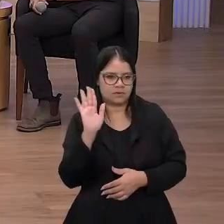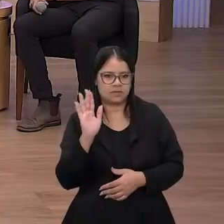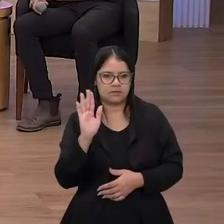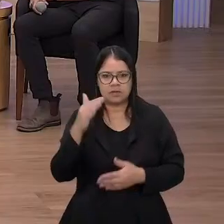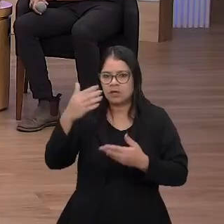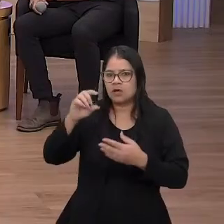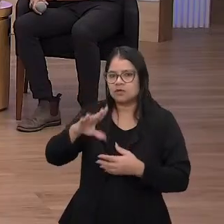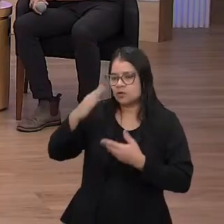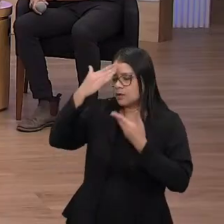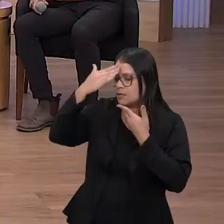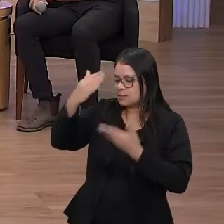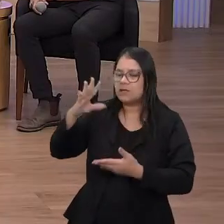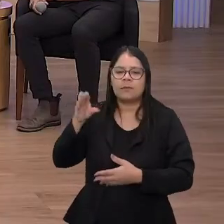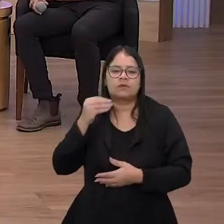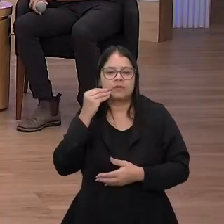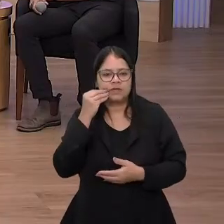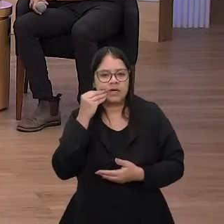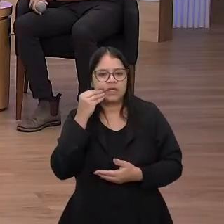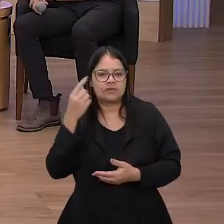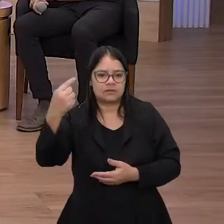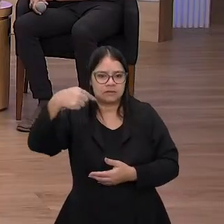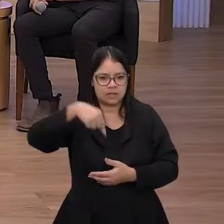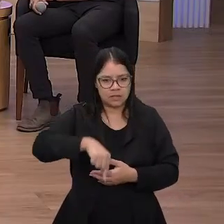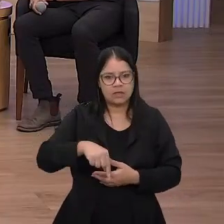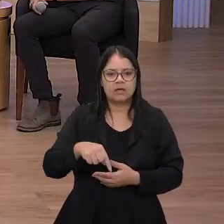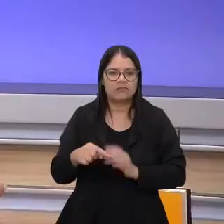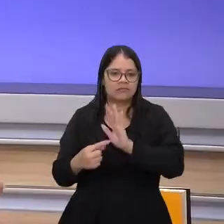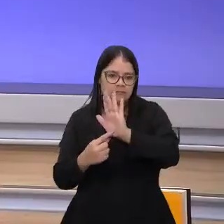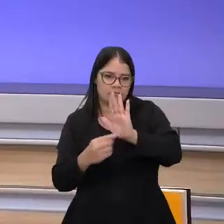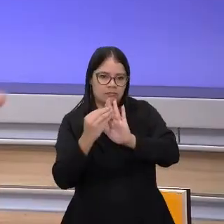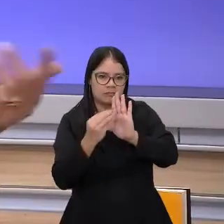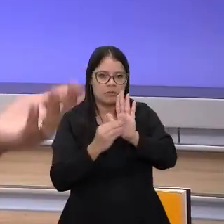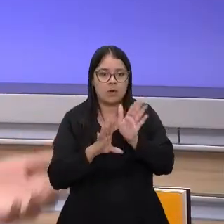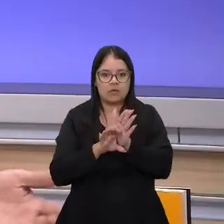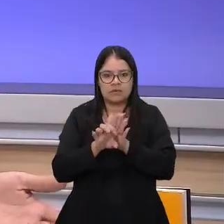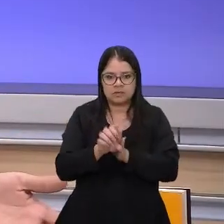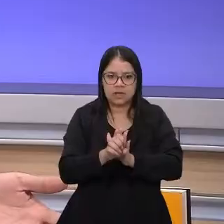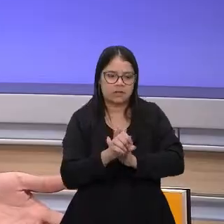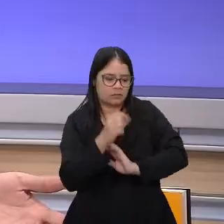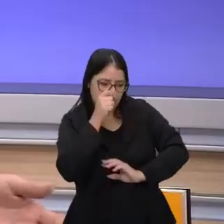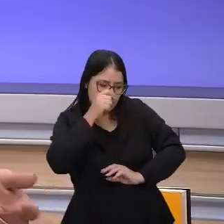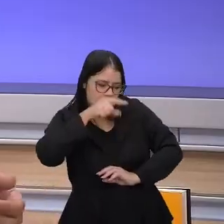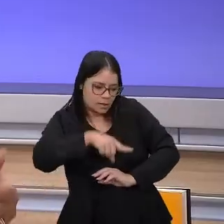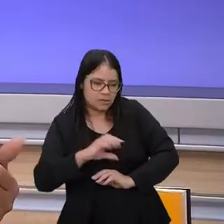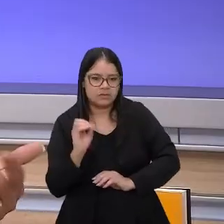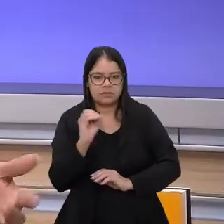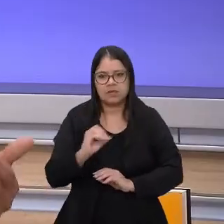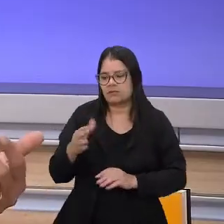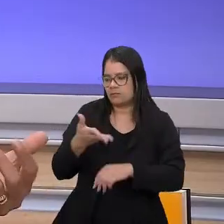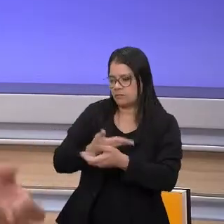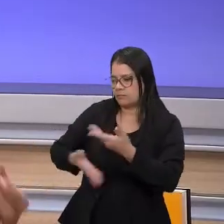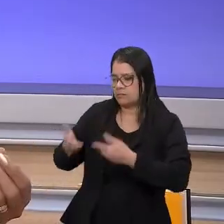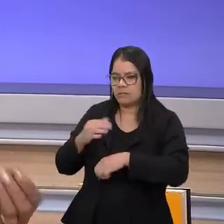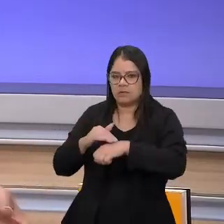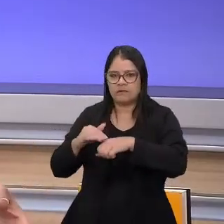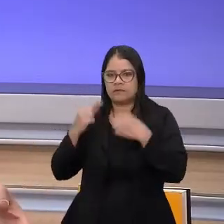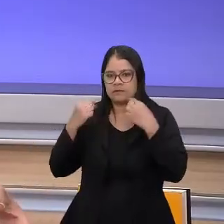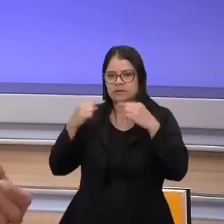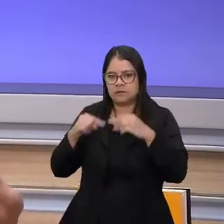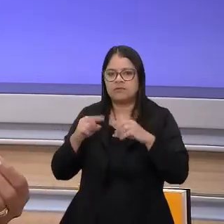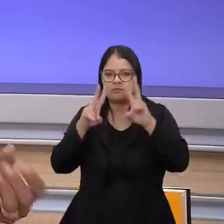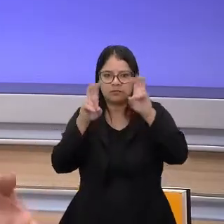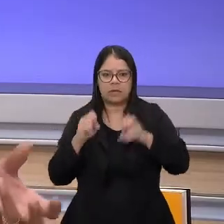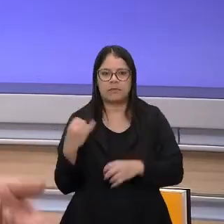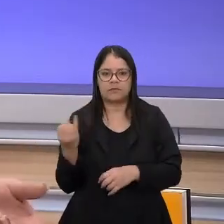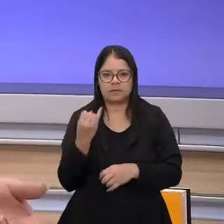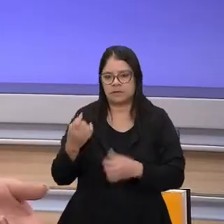Somente agradecer a oportunidade de estarmos aqui, né, trazendo o conceito lixo zero e estarmos dialogando referente a um assunto que é tão importante